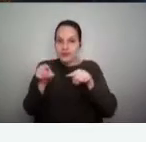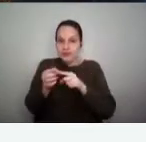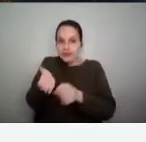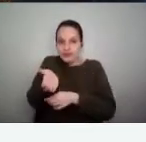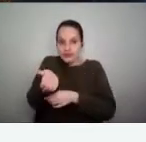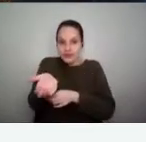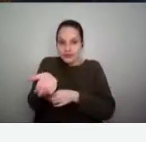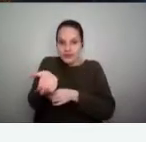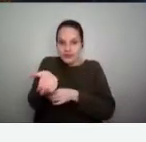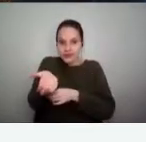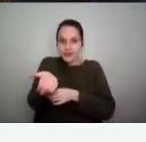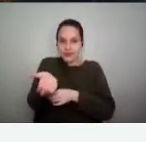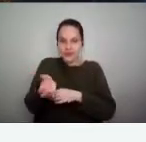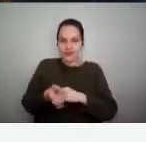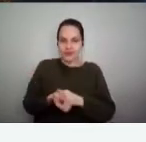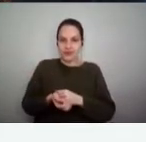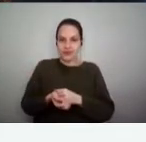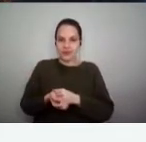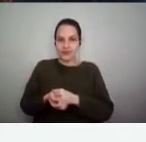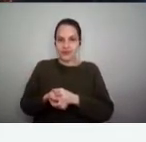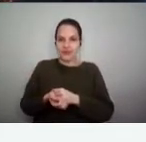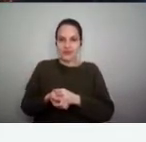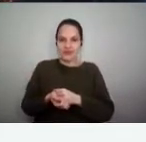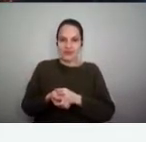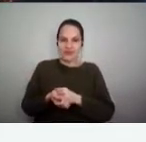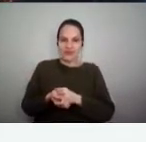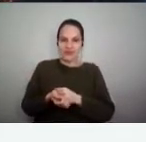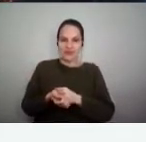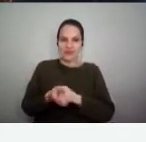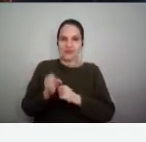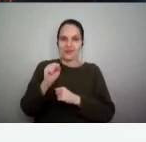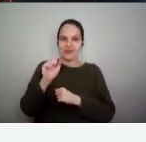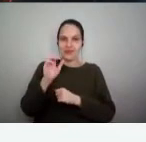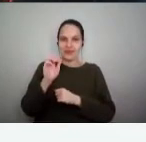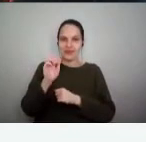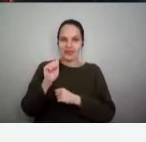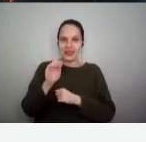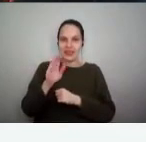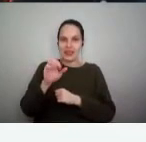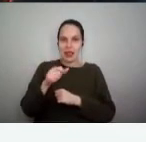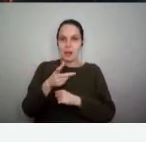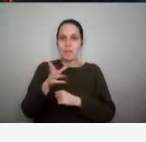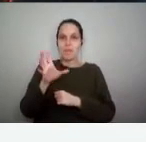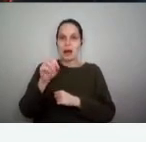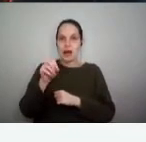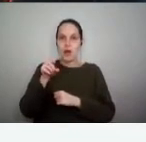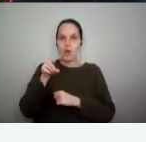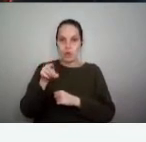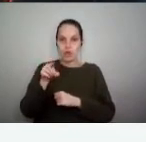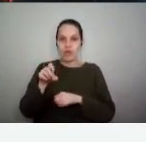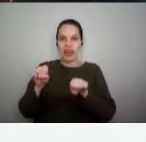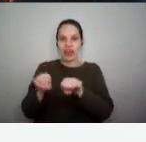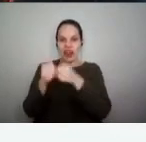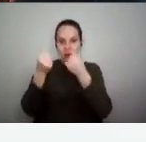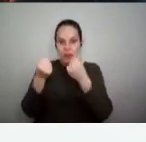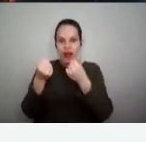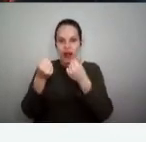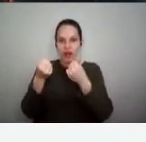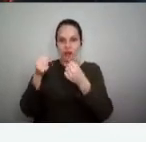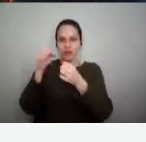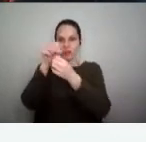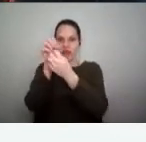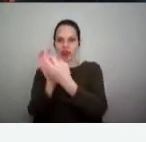de sabão líquido que estava quebrado e o sabão saiu para fora do dispenser, o saco com